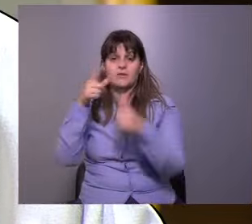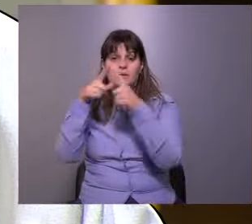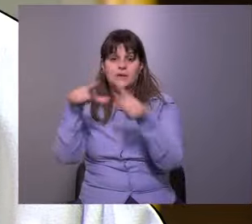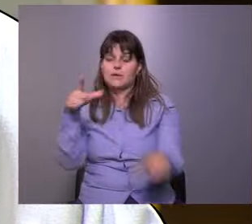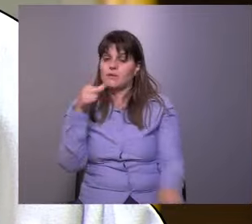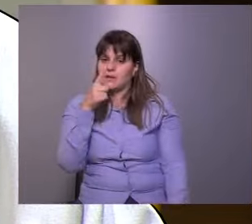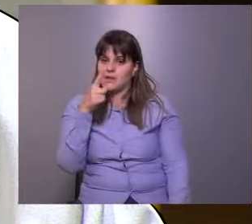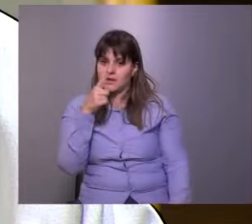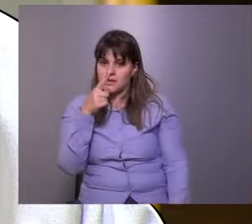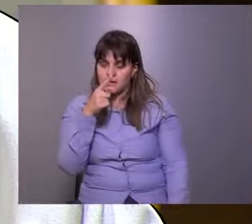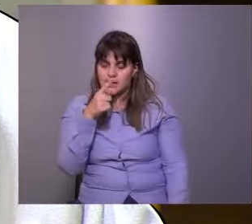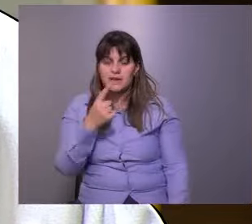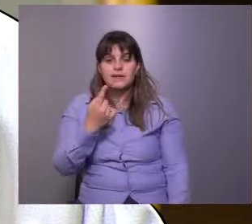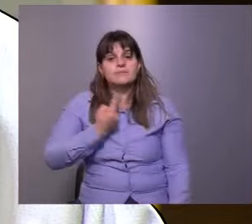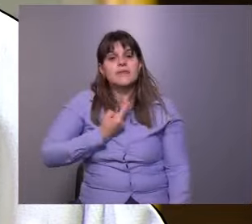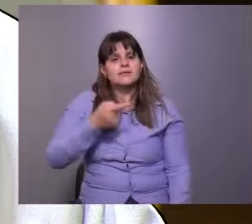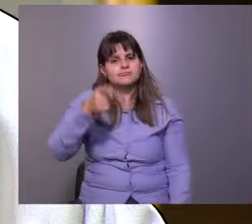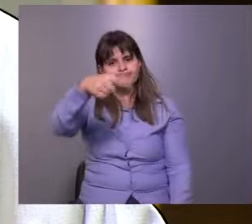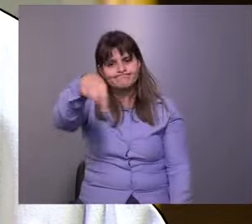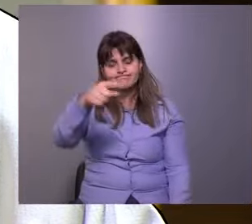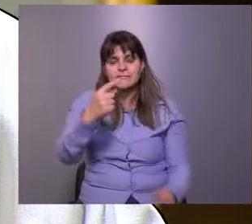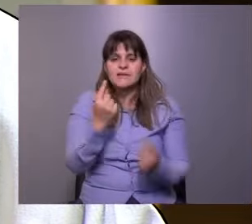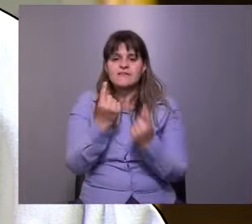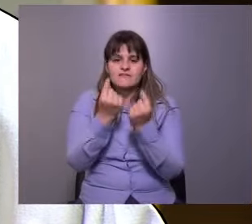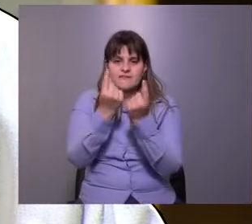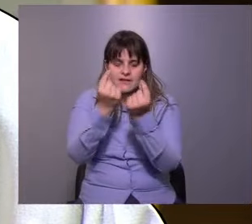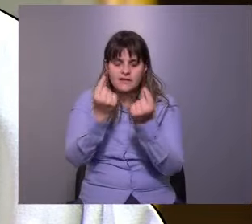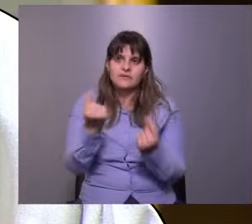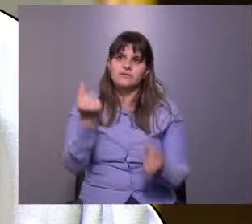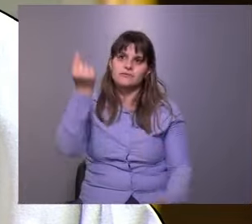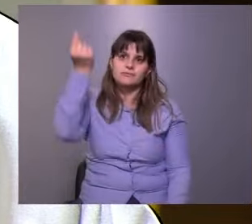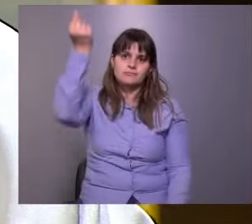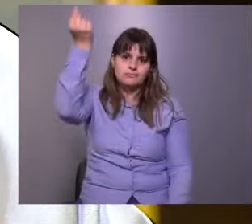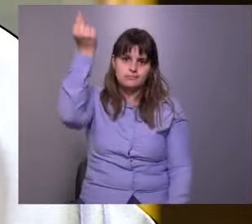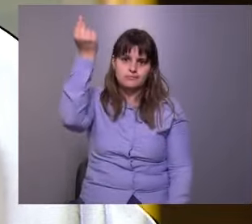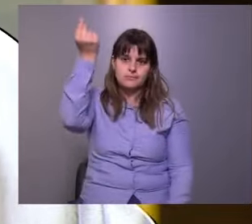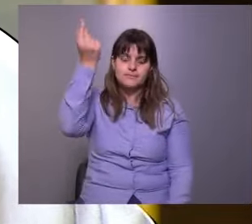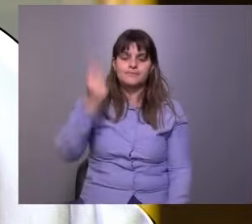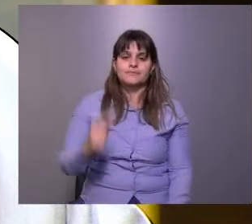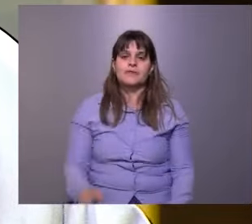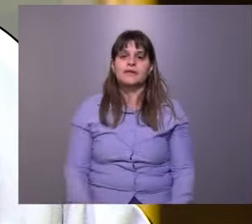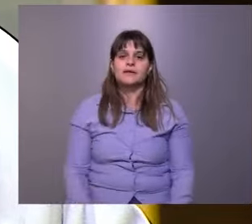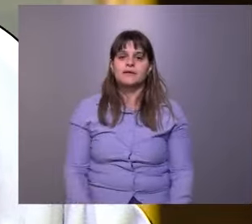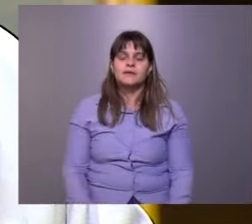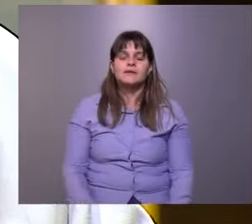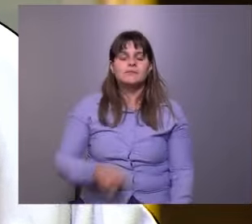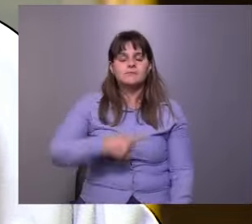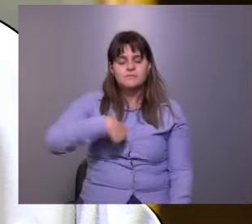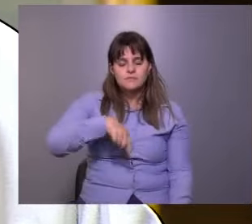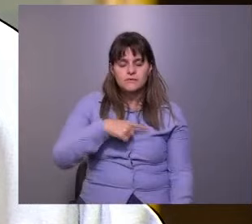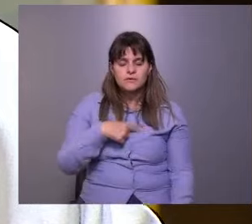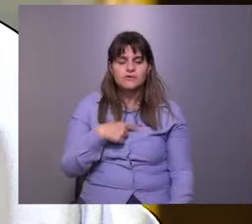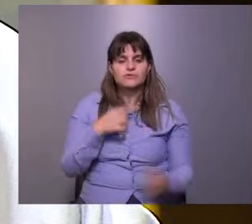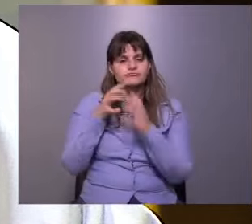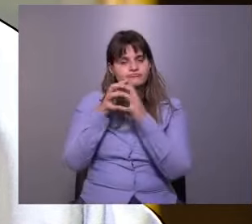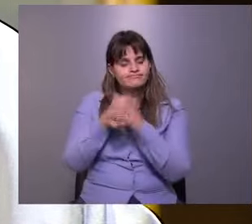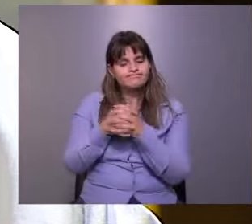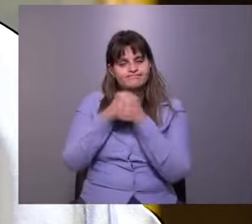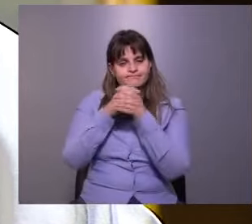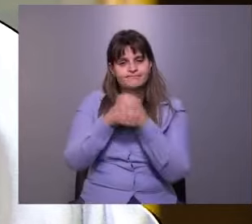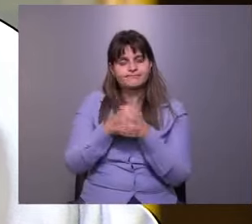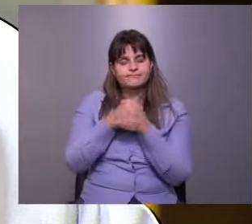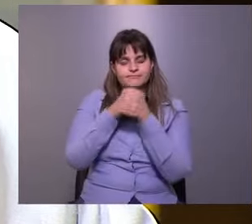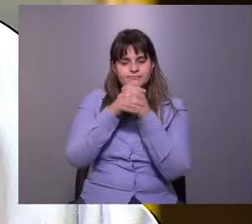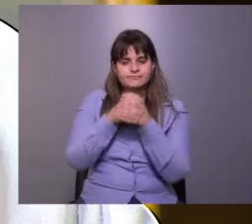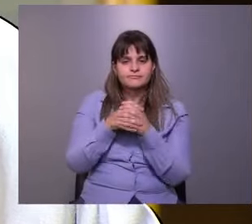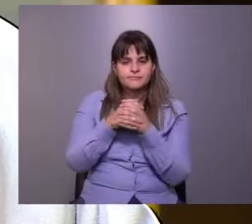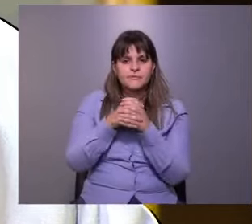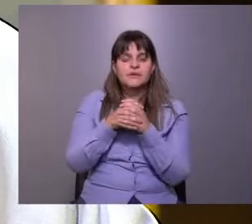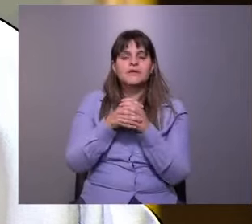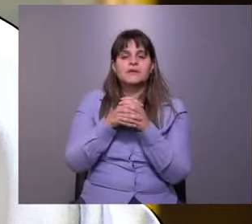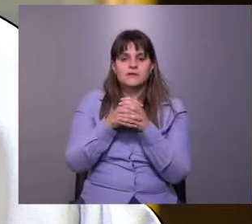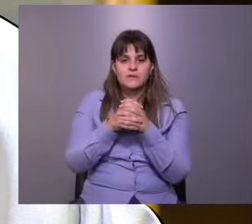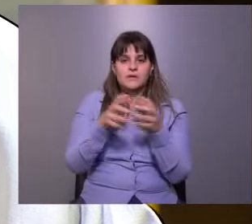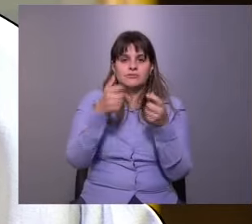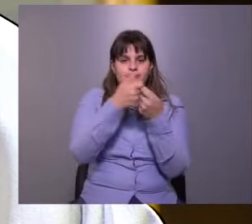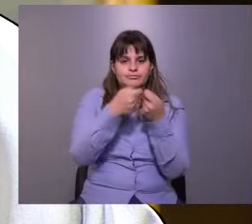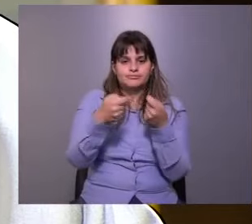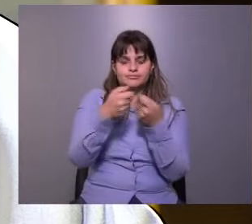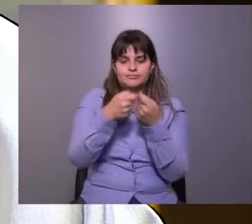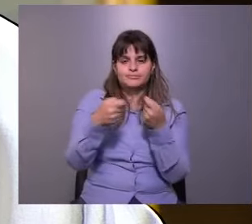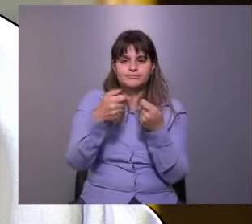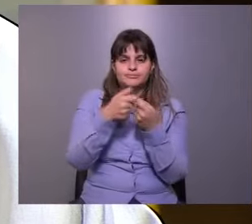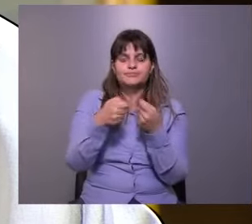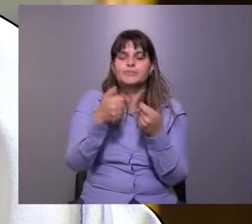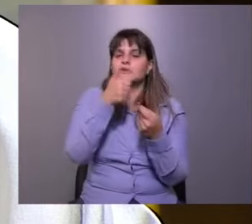noite. Rezaremos o terço em diversas línguas. Cada um, porém, responderá na